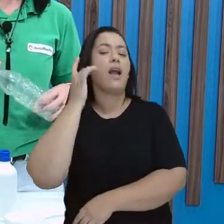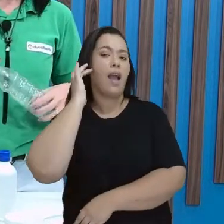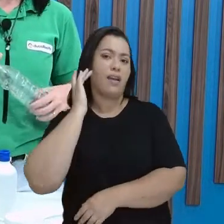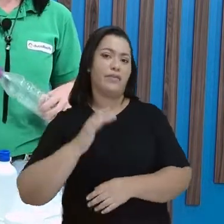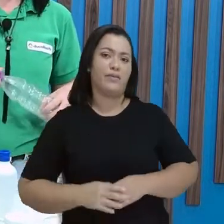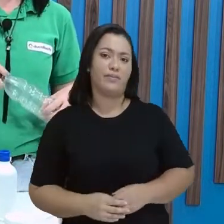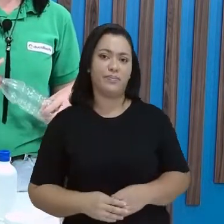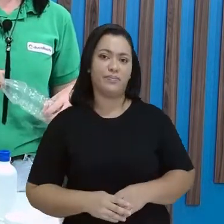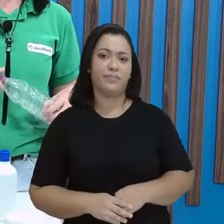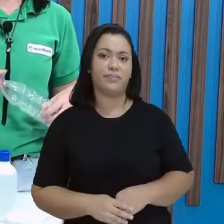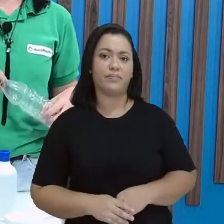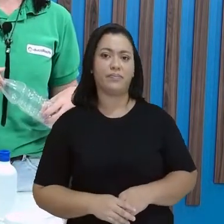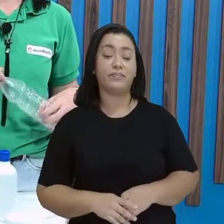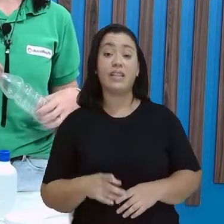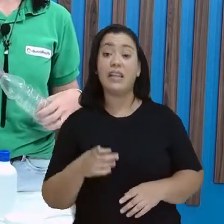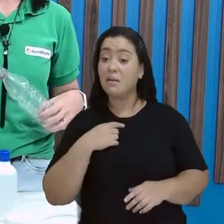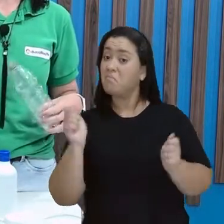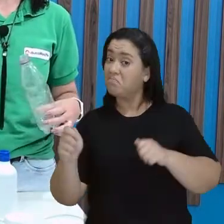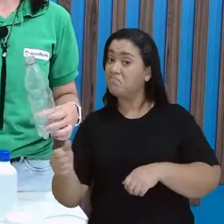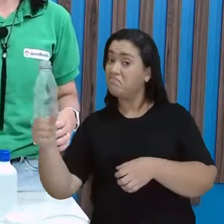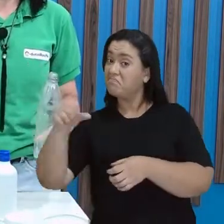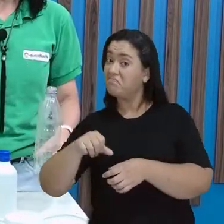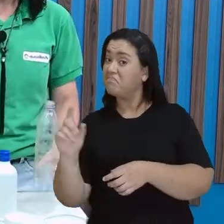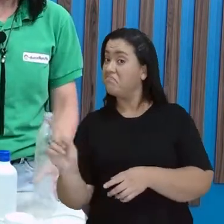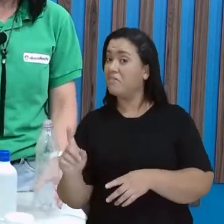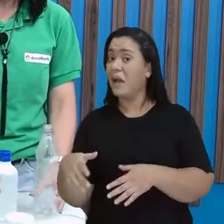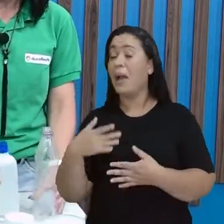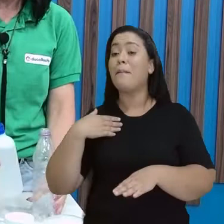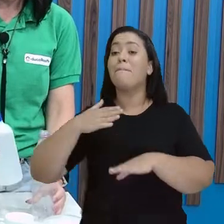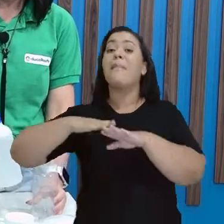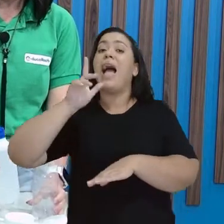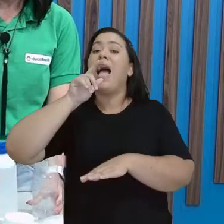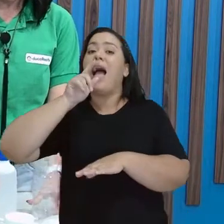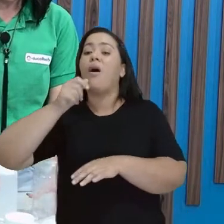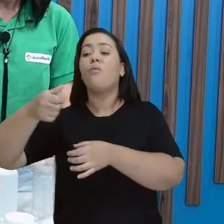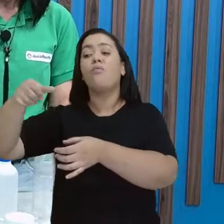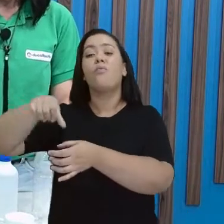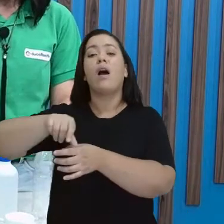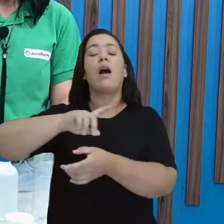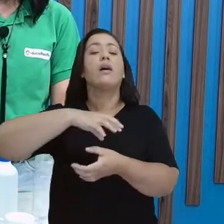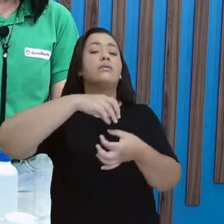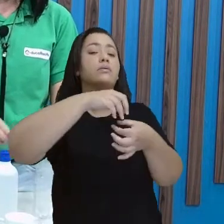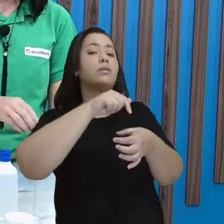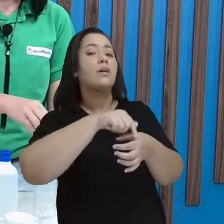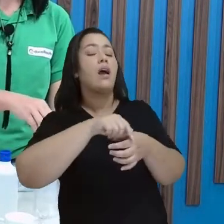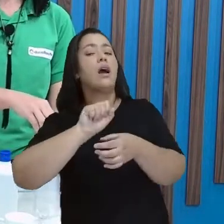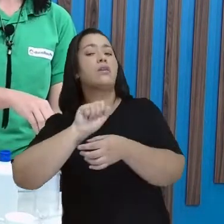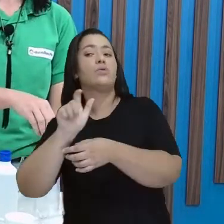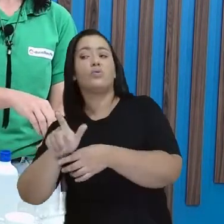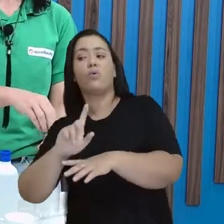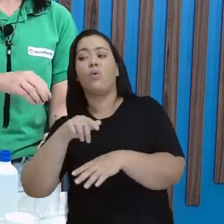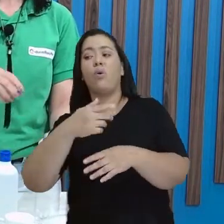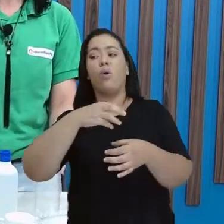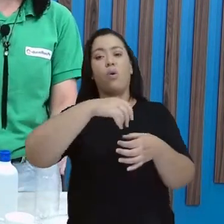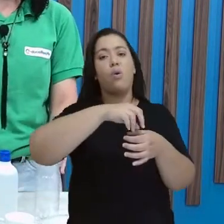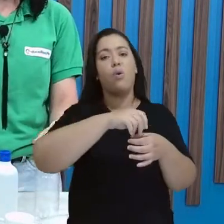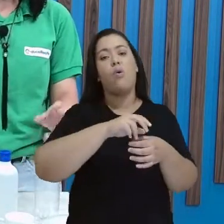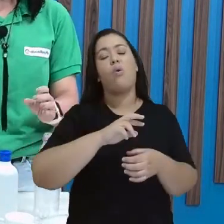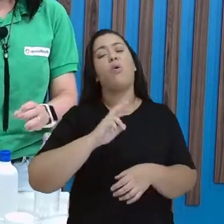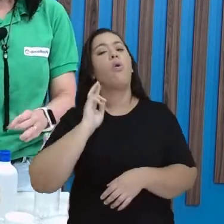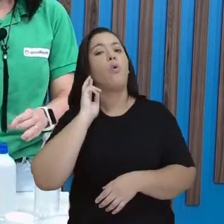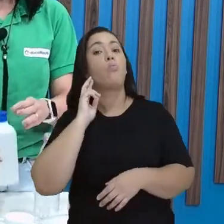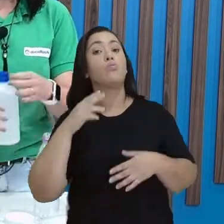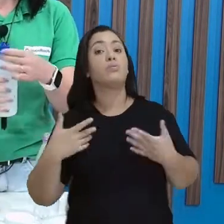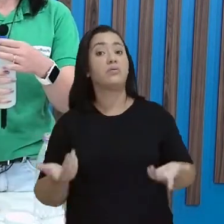acham? Onde é que cabe mais água? Será que é da tampinha azul ou essa aqui da tampinha roxinha que eu acabei